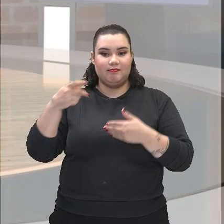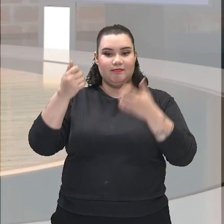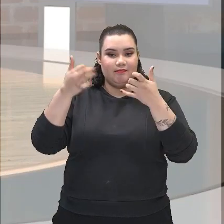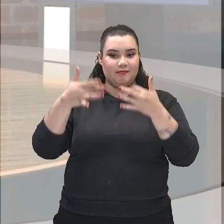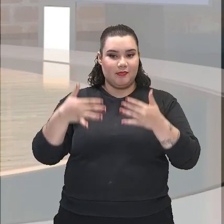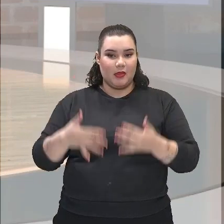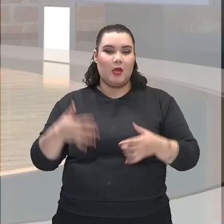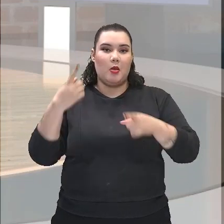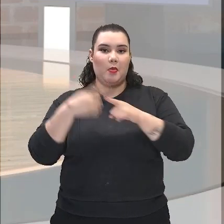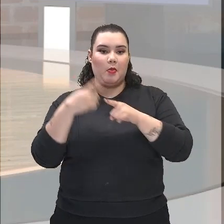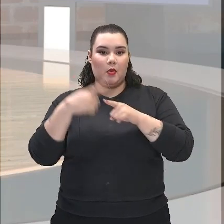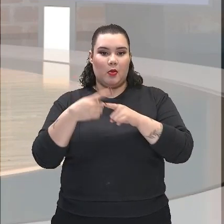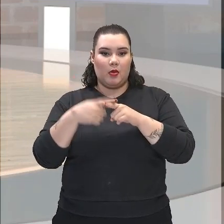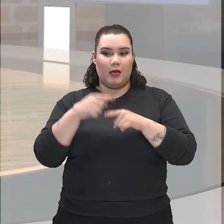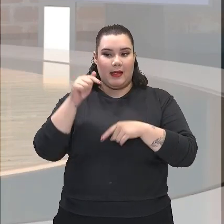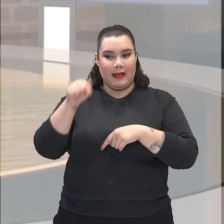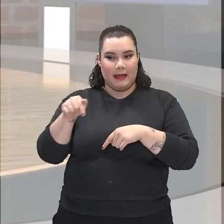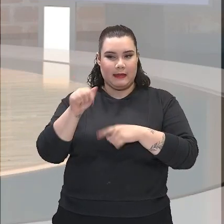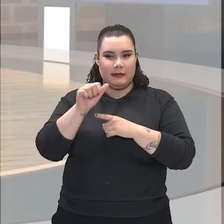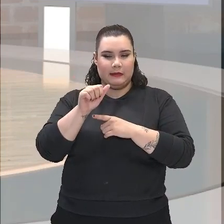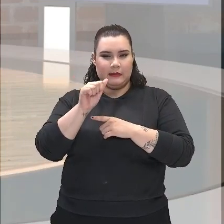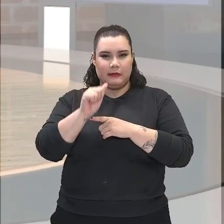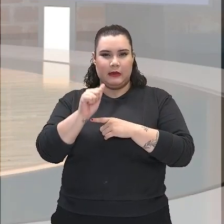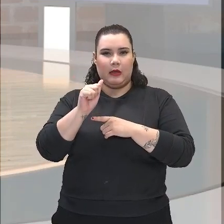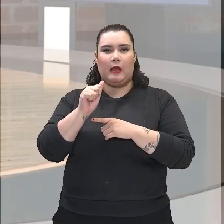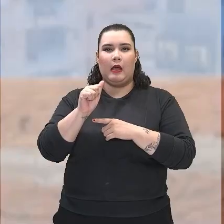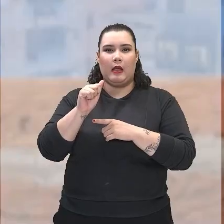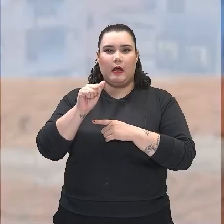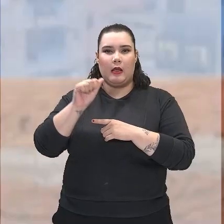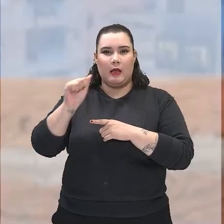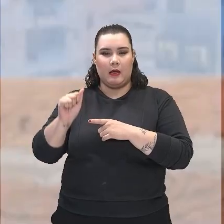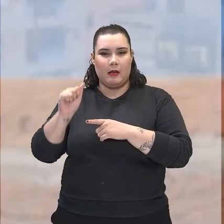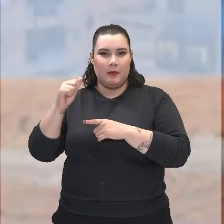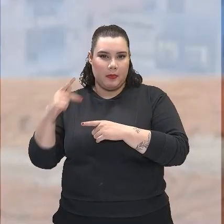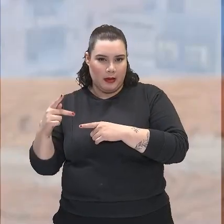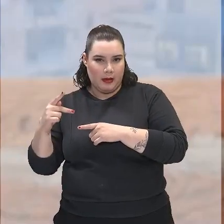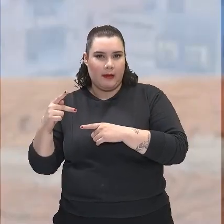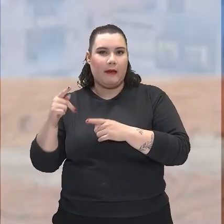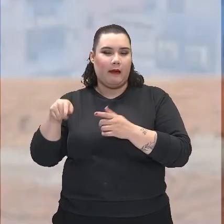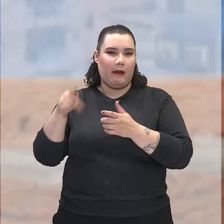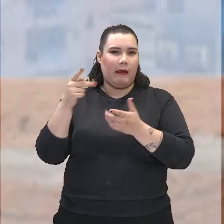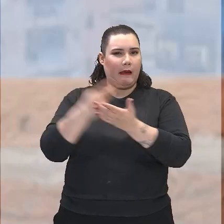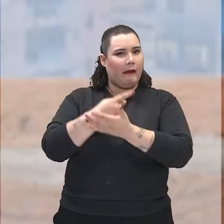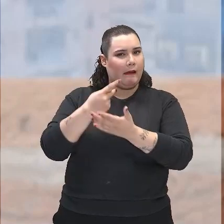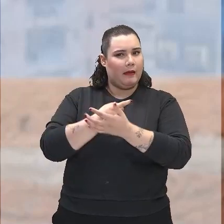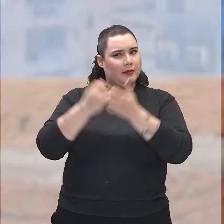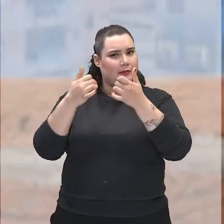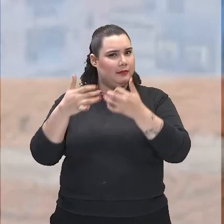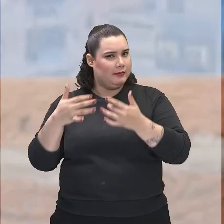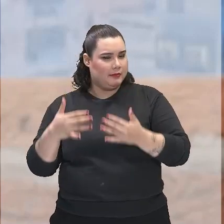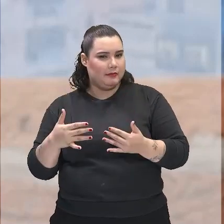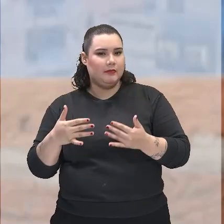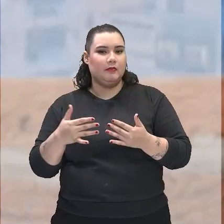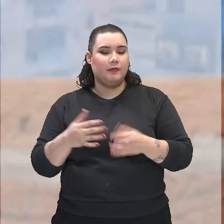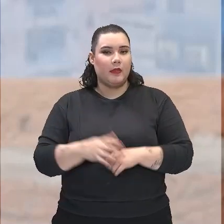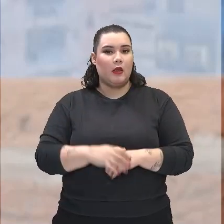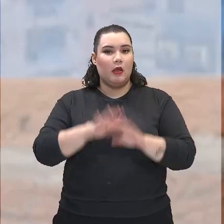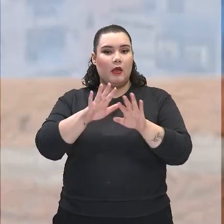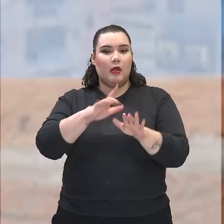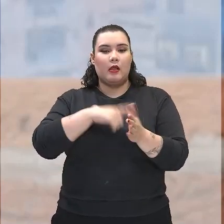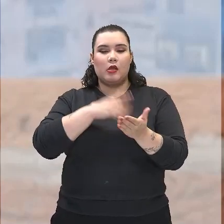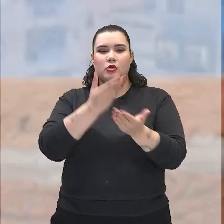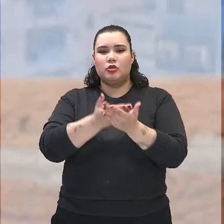a Academia Americana de Pediatria está um pouco equivocada. Nós temos aí estudos mais recentes, como da Escola de